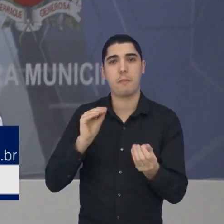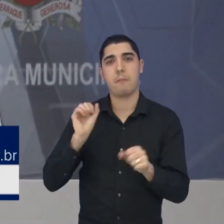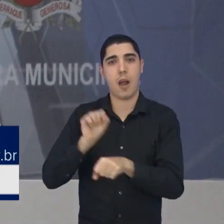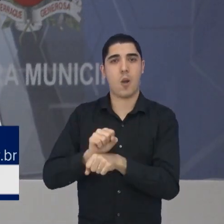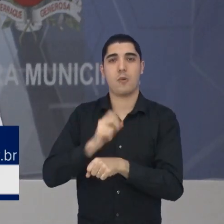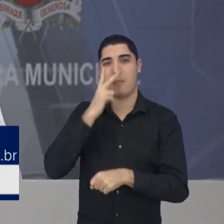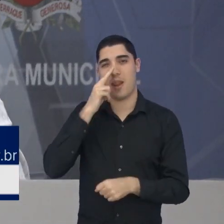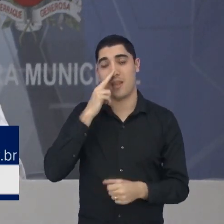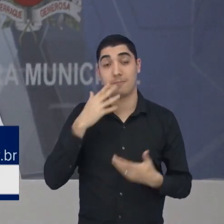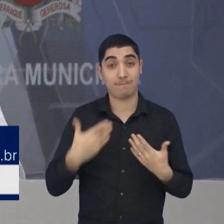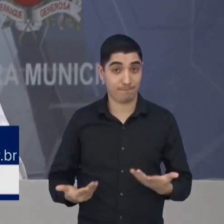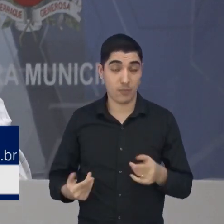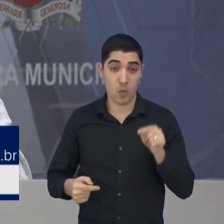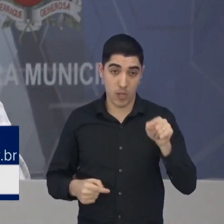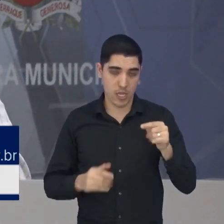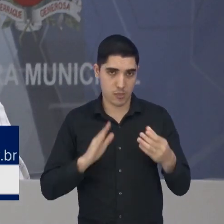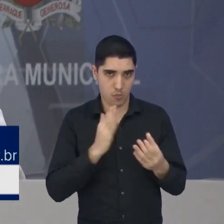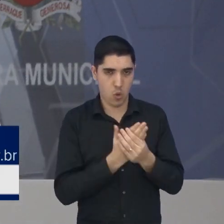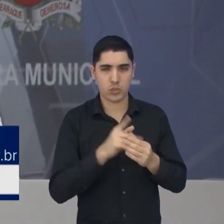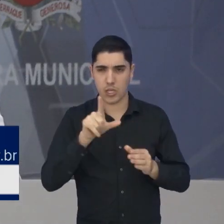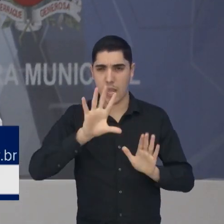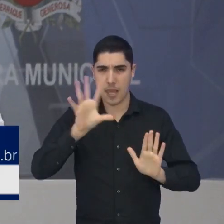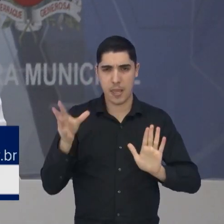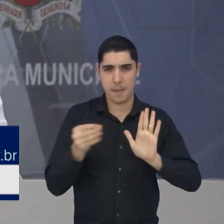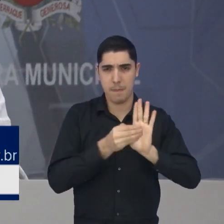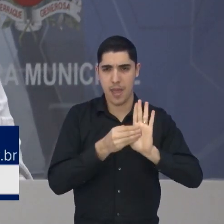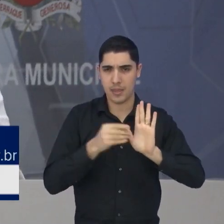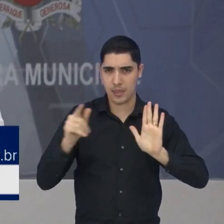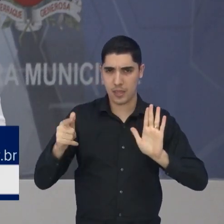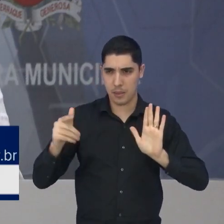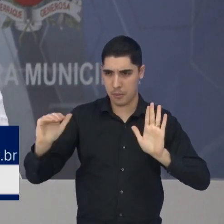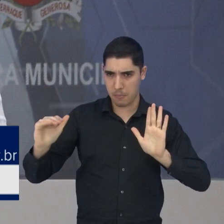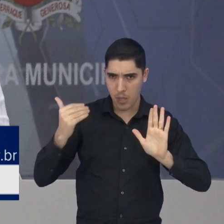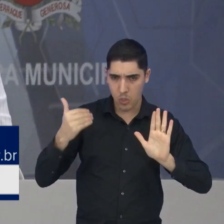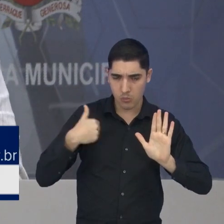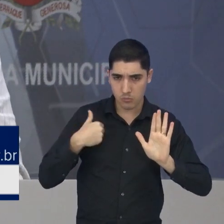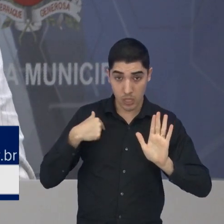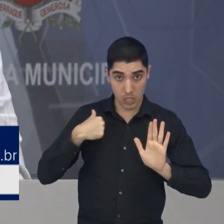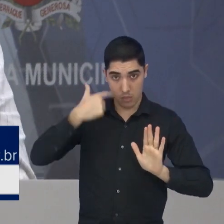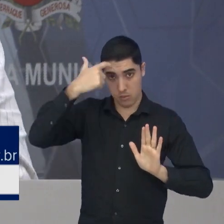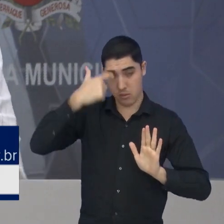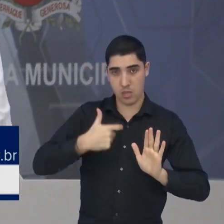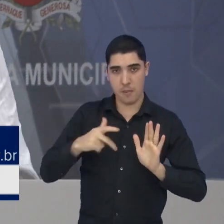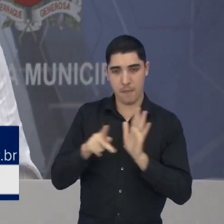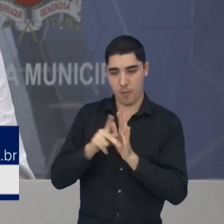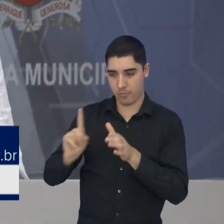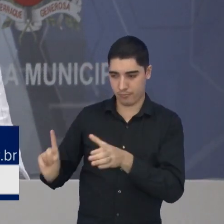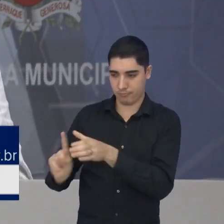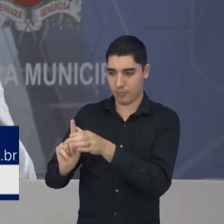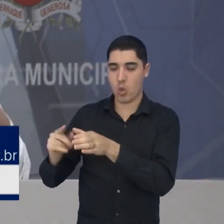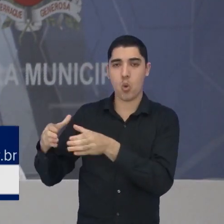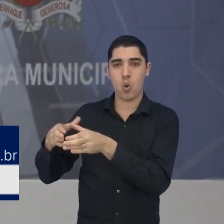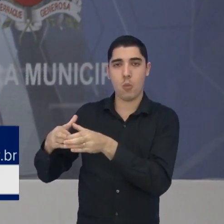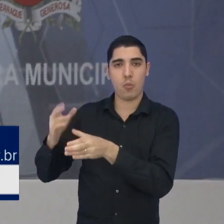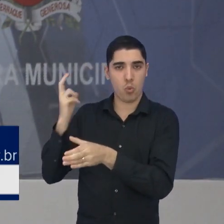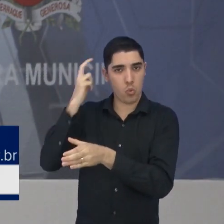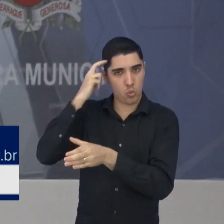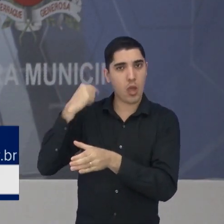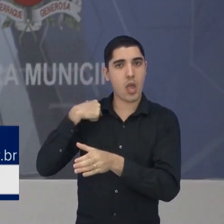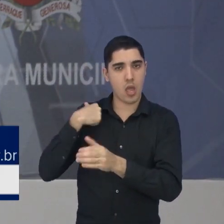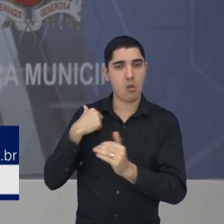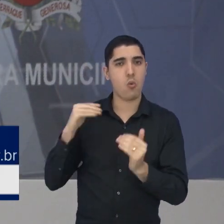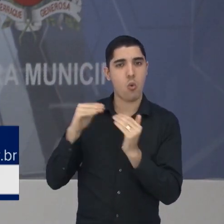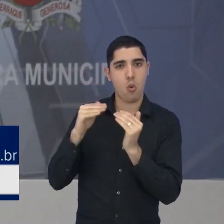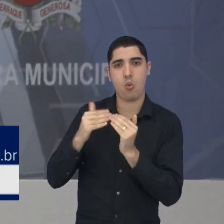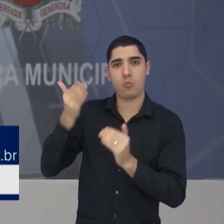ao processo, as emendas que chegaram até minha comissão, eu, como membro da Comissão de Cultura, dei o parecer favorável, a vereadora